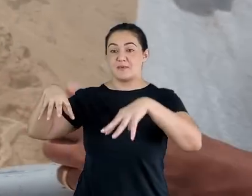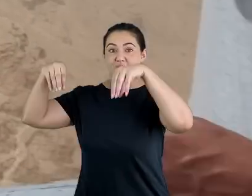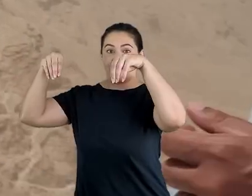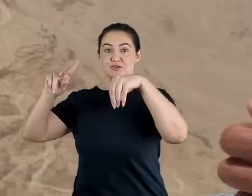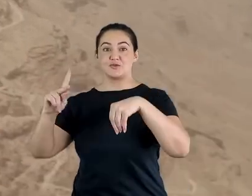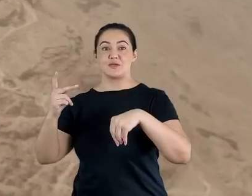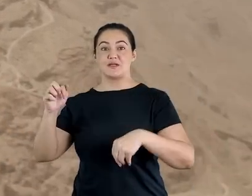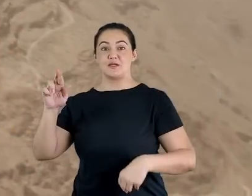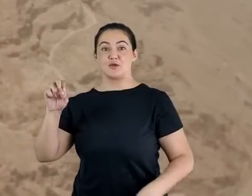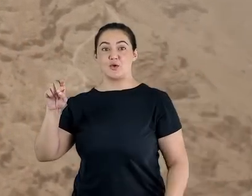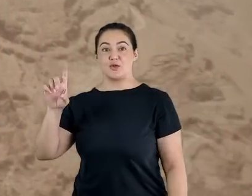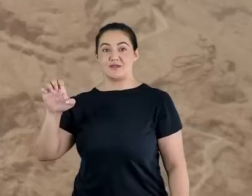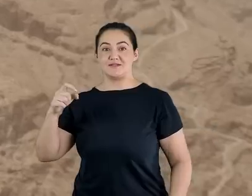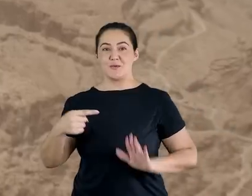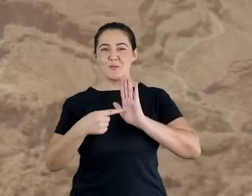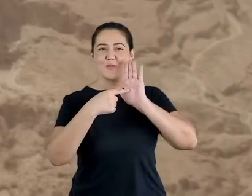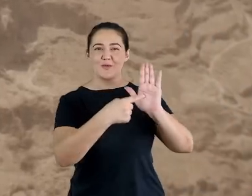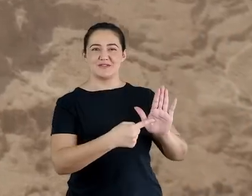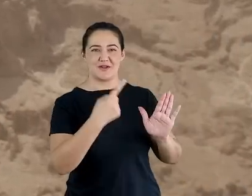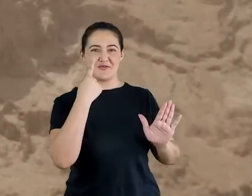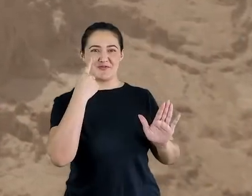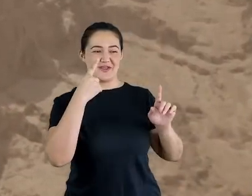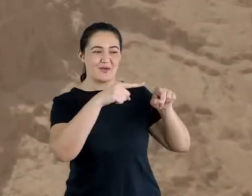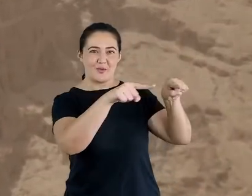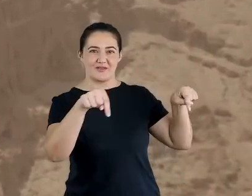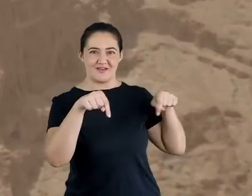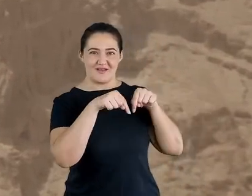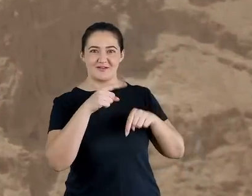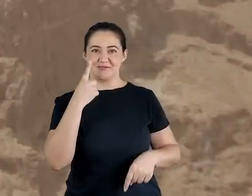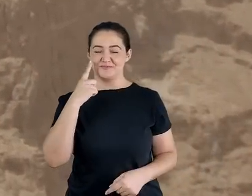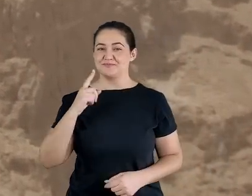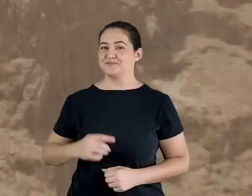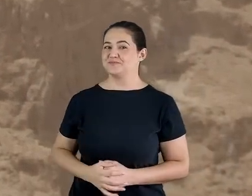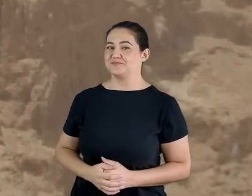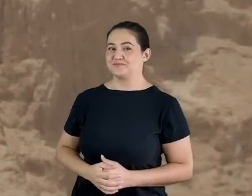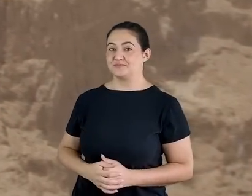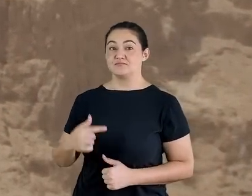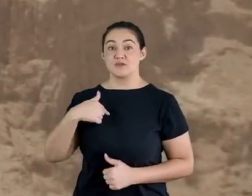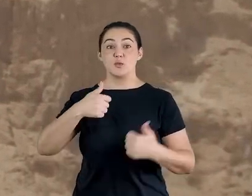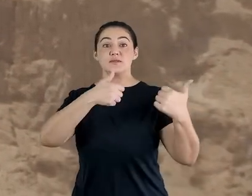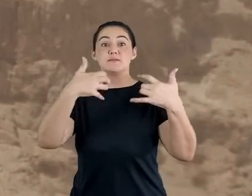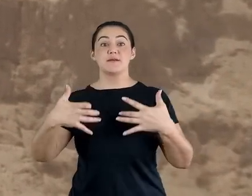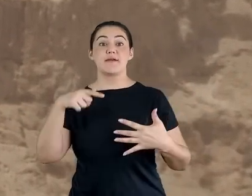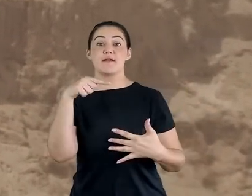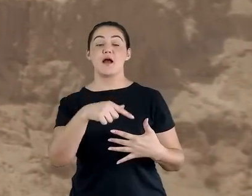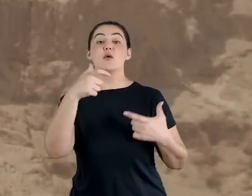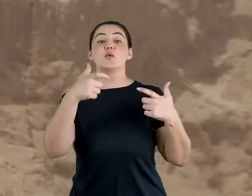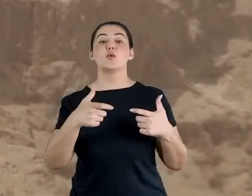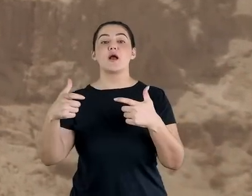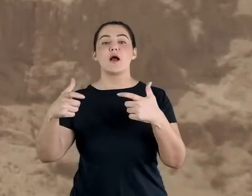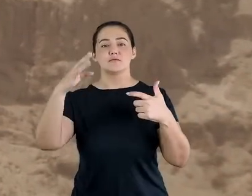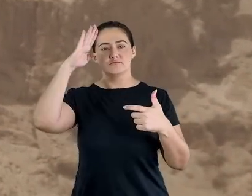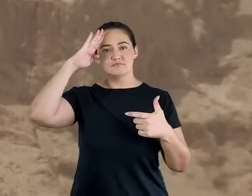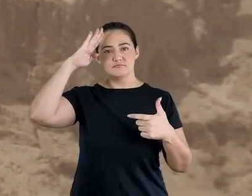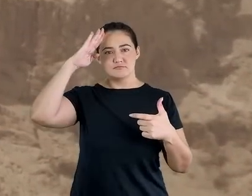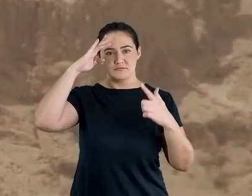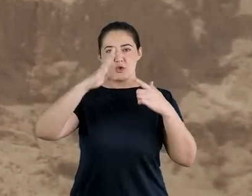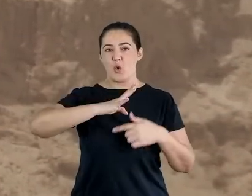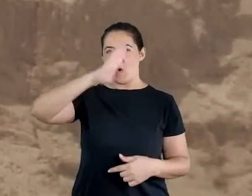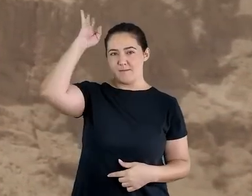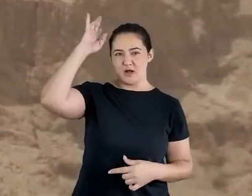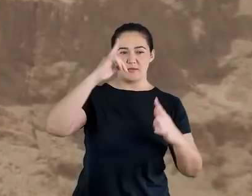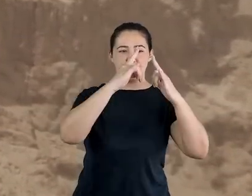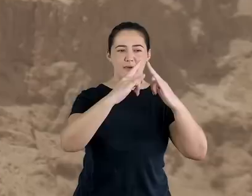lá embaixo em forma de um quadrado. E eu também expliquei que ali seria um acampamento militar dos romanos. Junto a essa